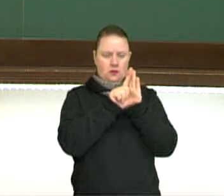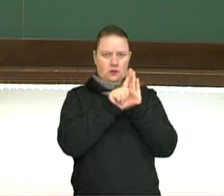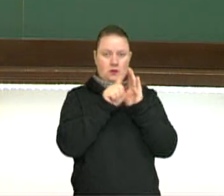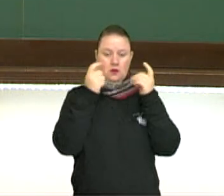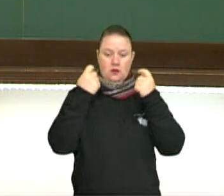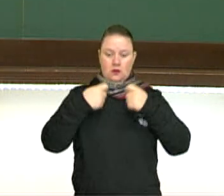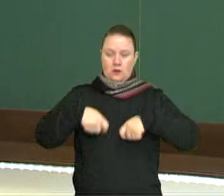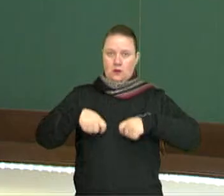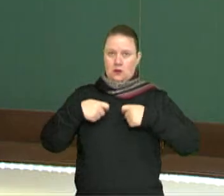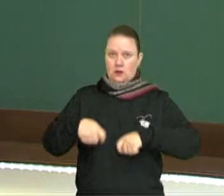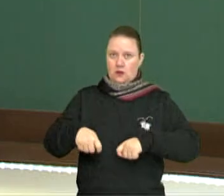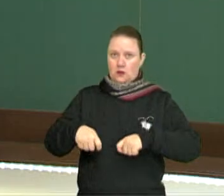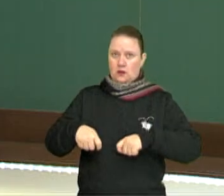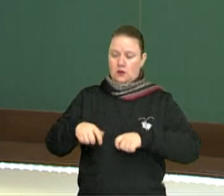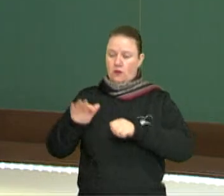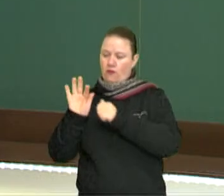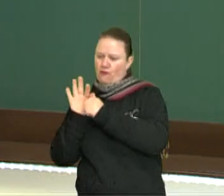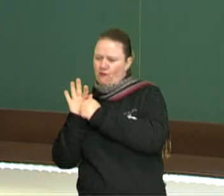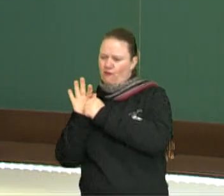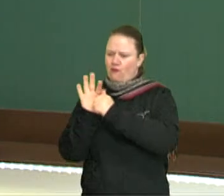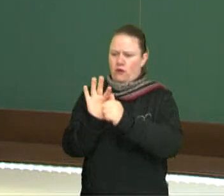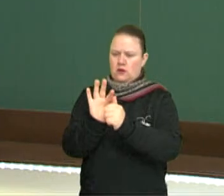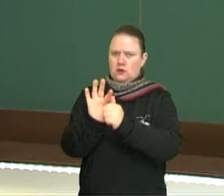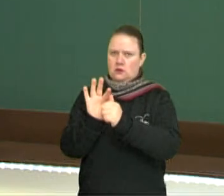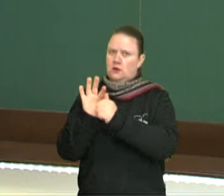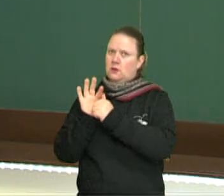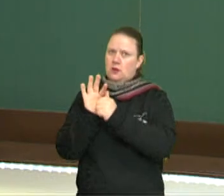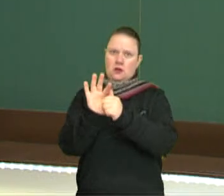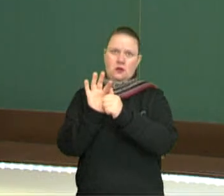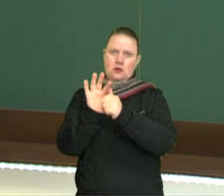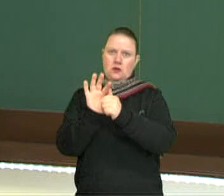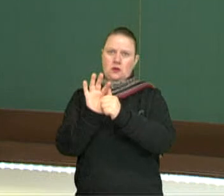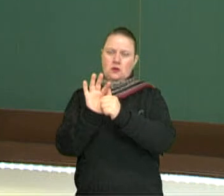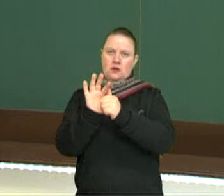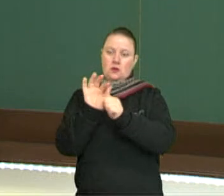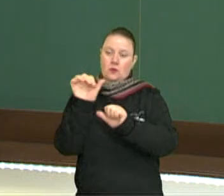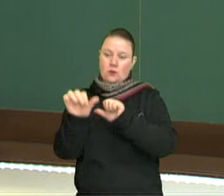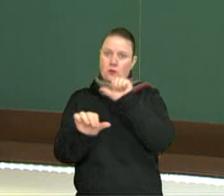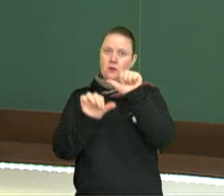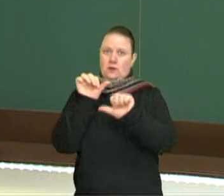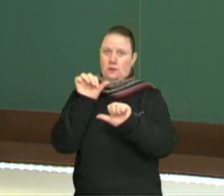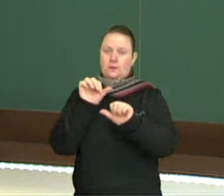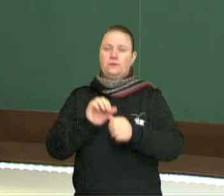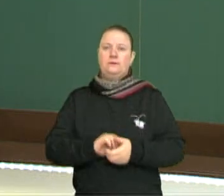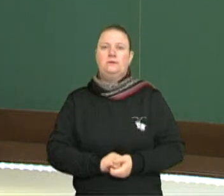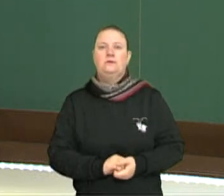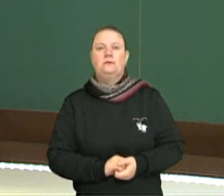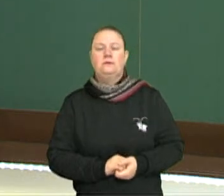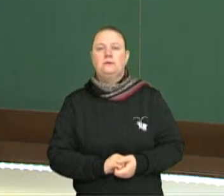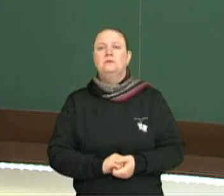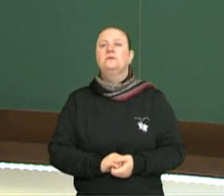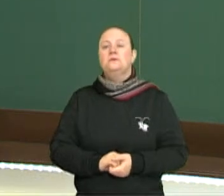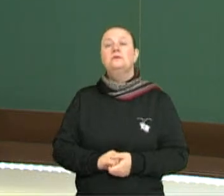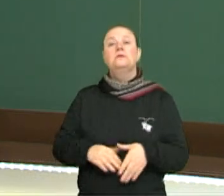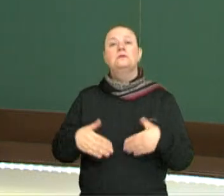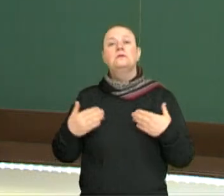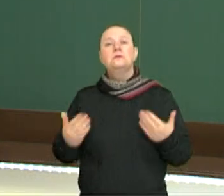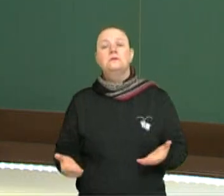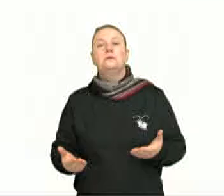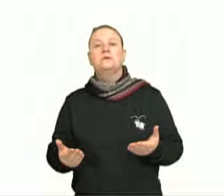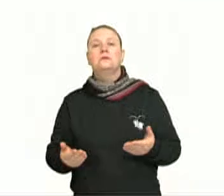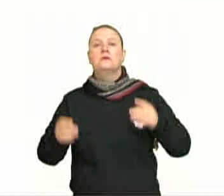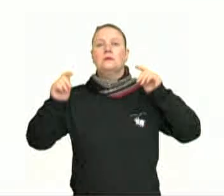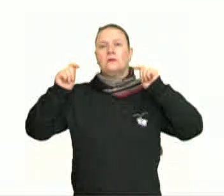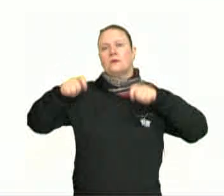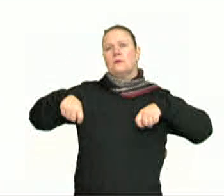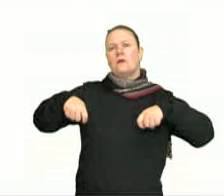precisa ter ação de uma força, certo? Então, a força que irá fazer isso. Pois bem, então com isso a gente